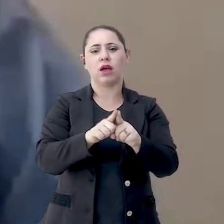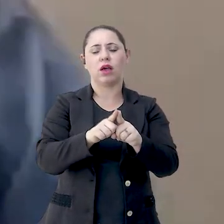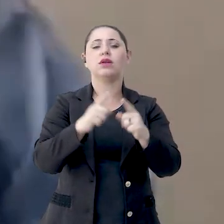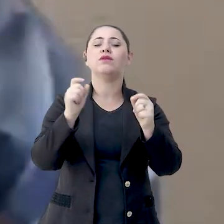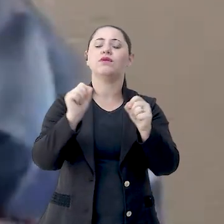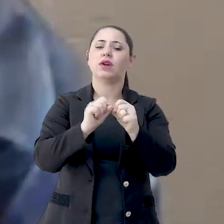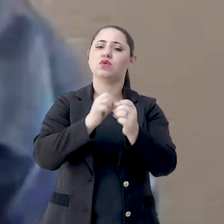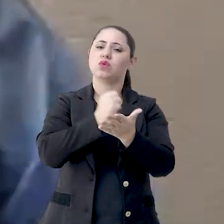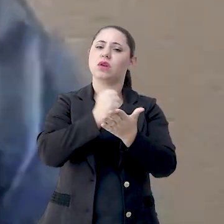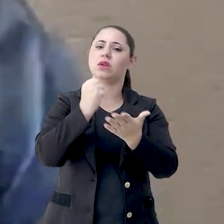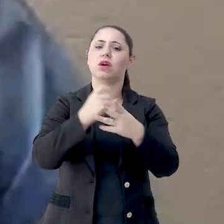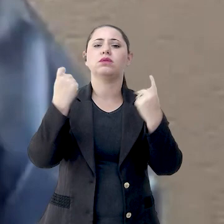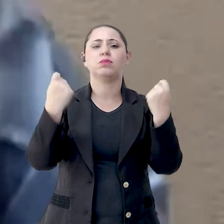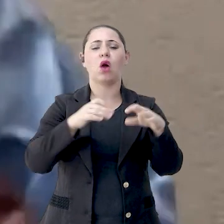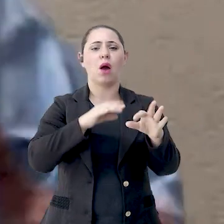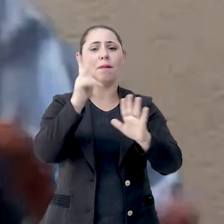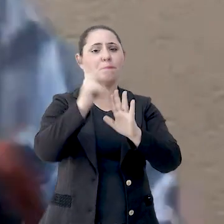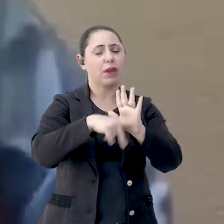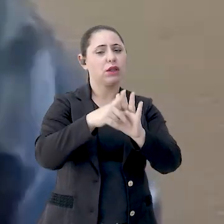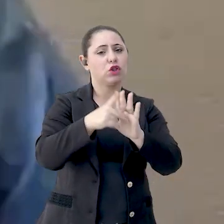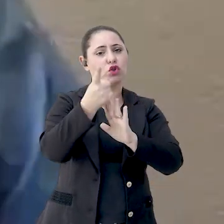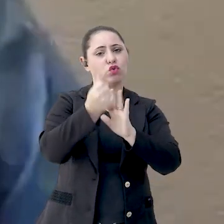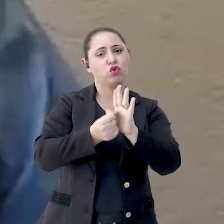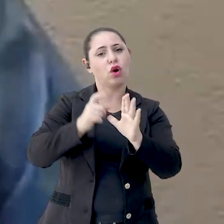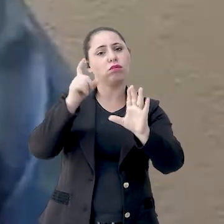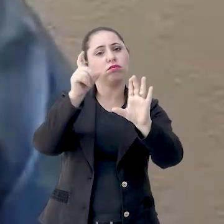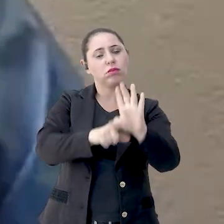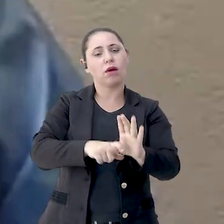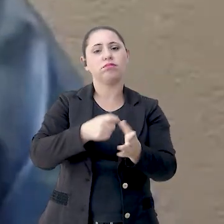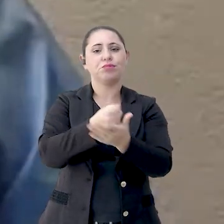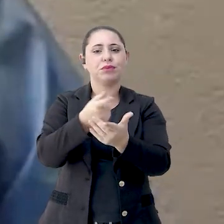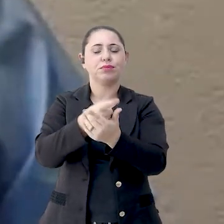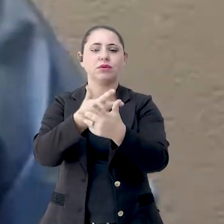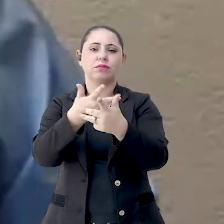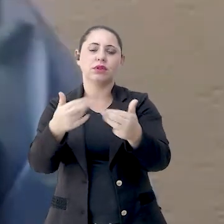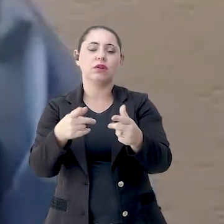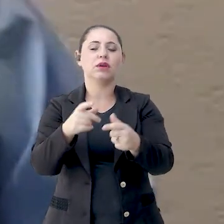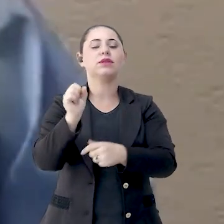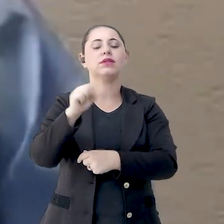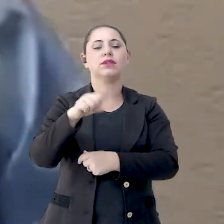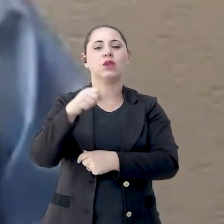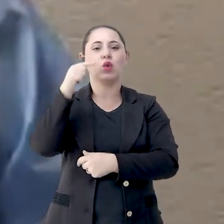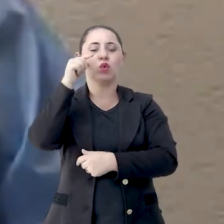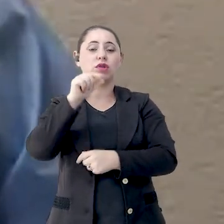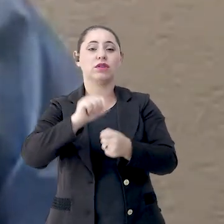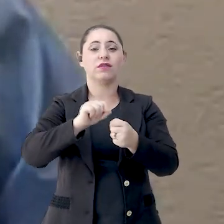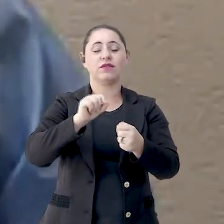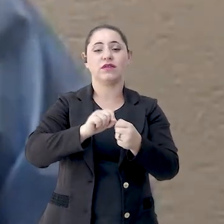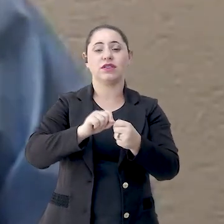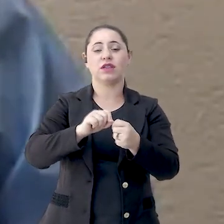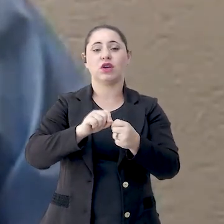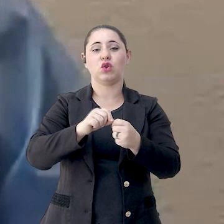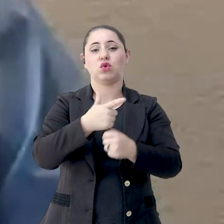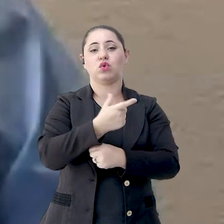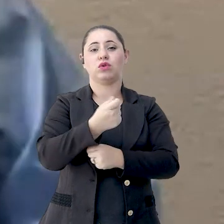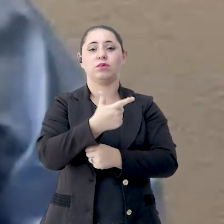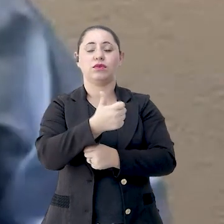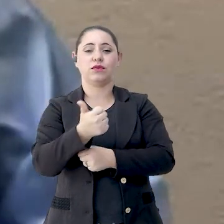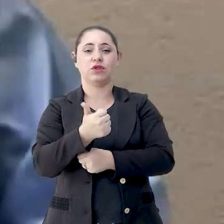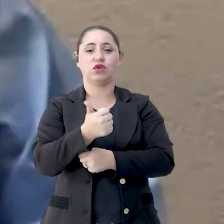desnecessários, planejar os seus gastos, organizar suas contas e aí sim conseguir fazer um ano de 2021 com